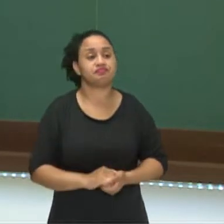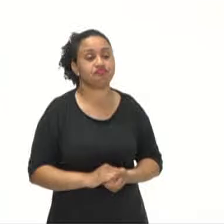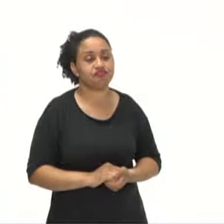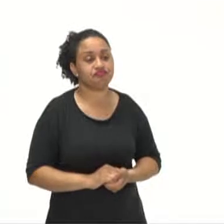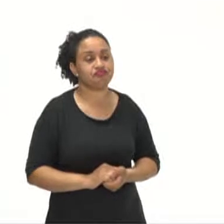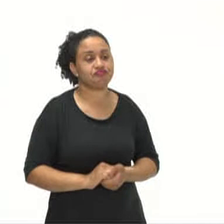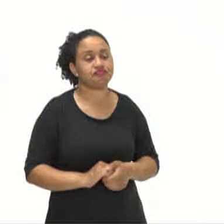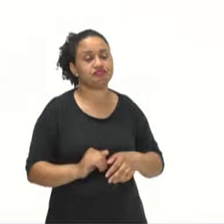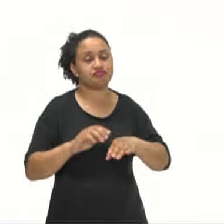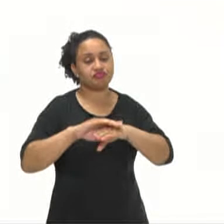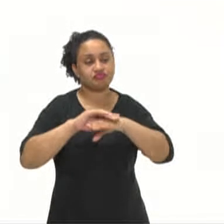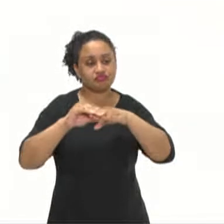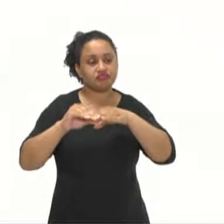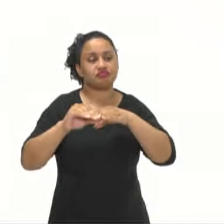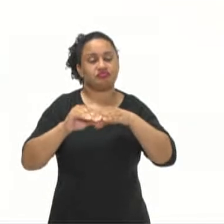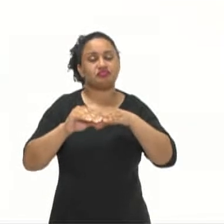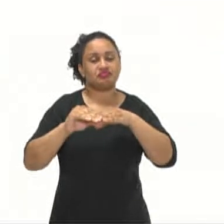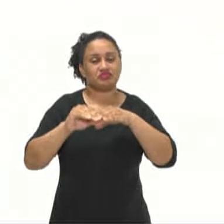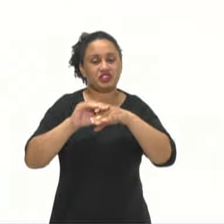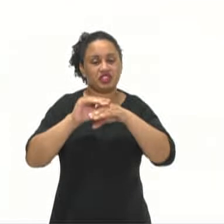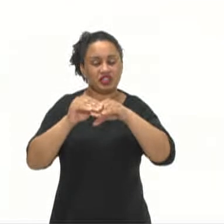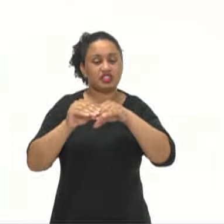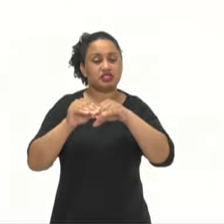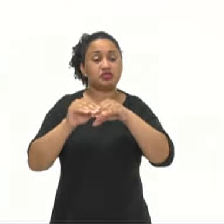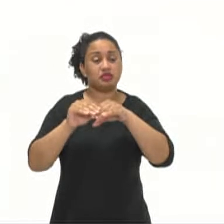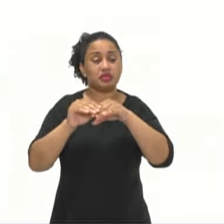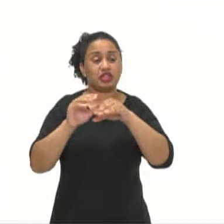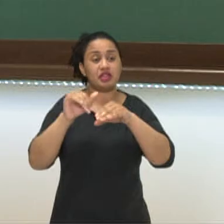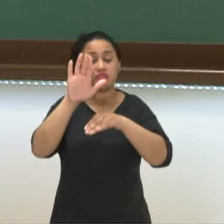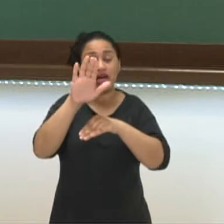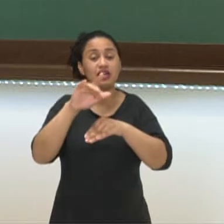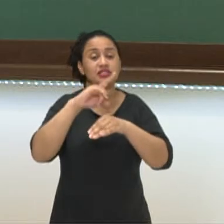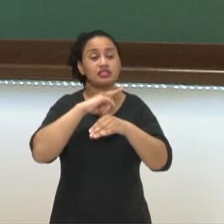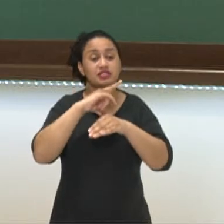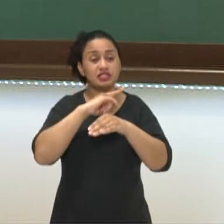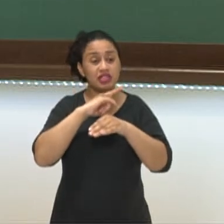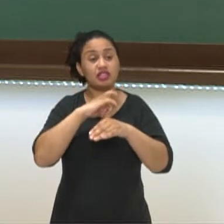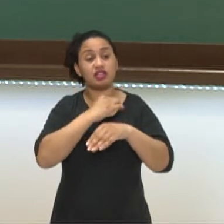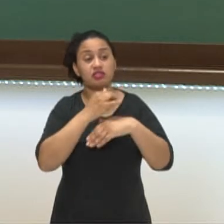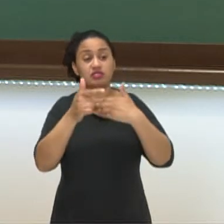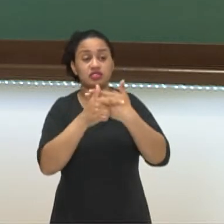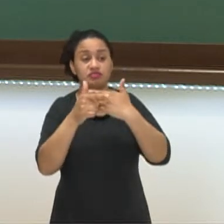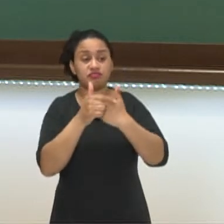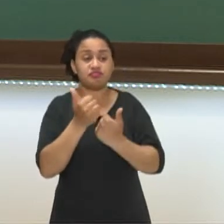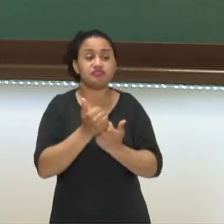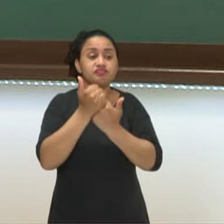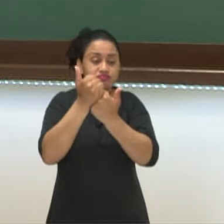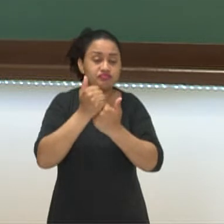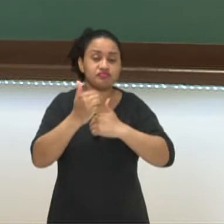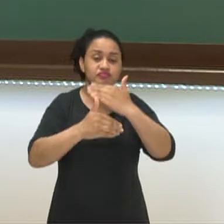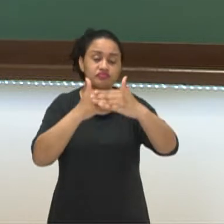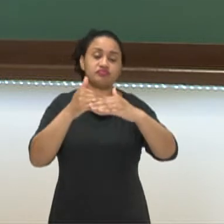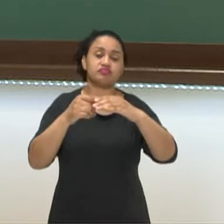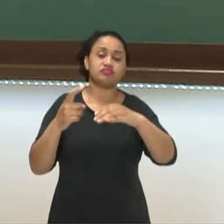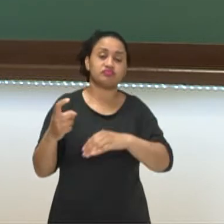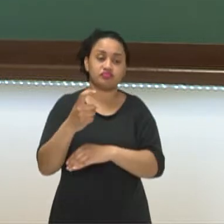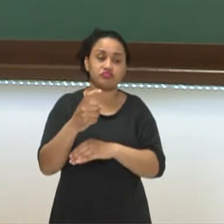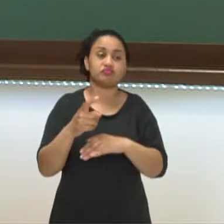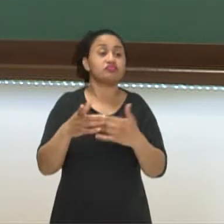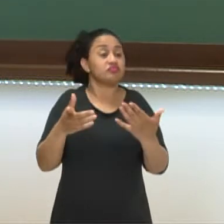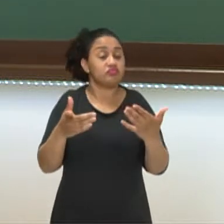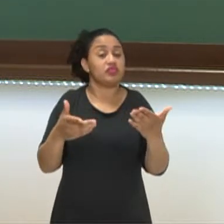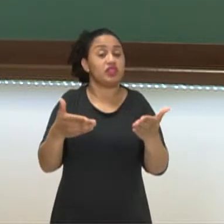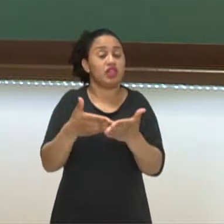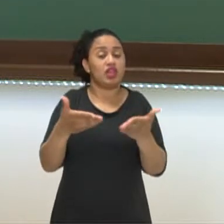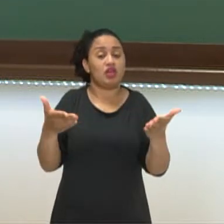As membranas extraembrionárias, elas vão ter algumas funções de apoio no desenvolvimento embrionário. Até agora